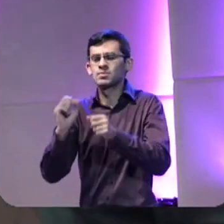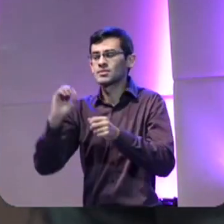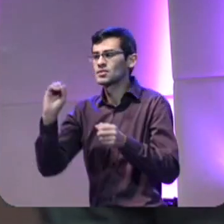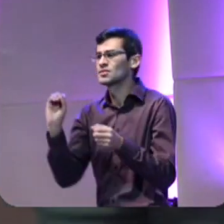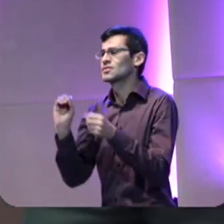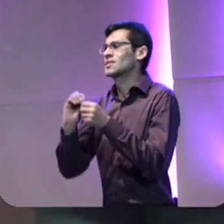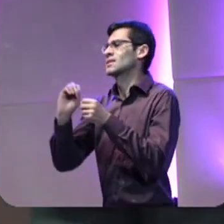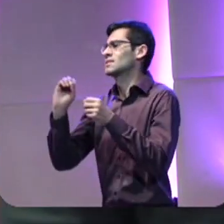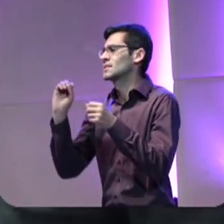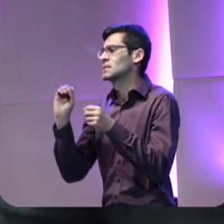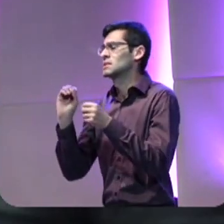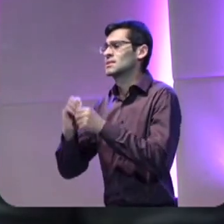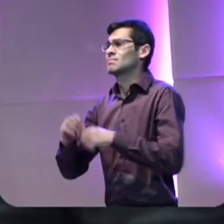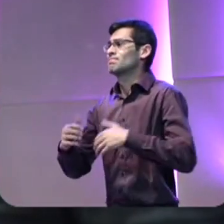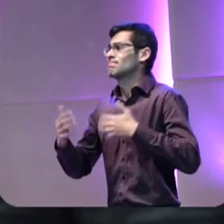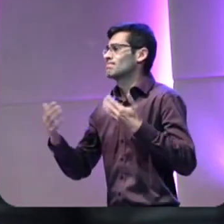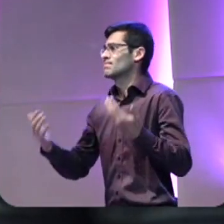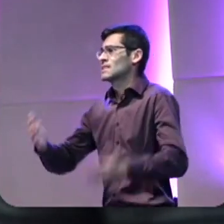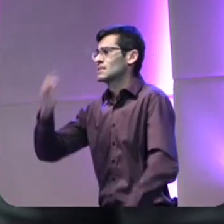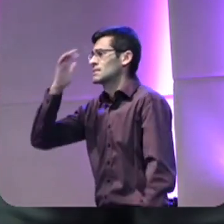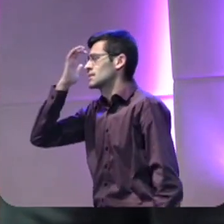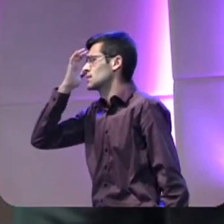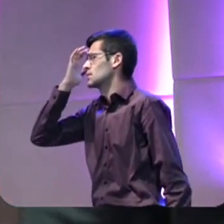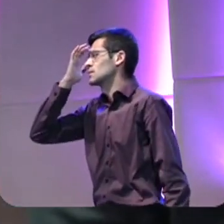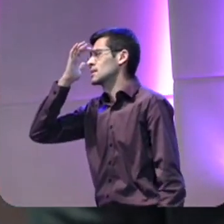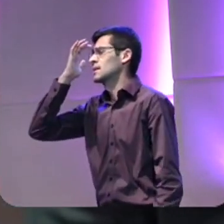Que posso fazer?